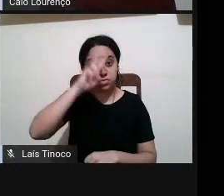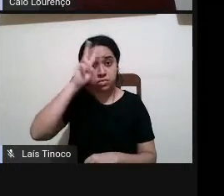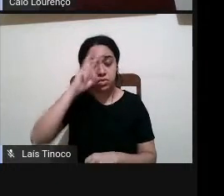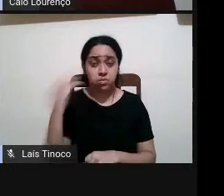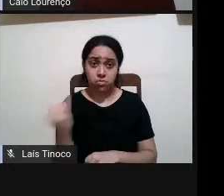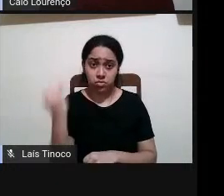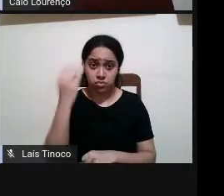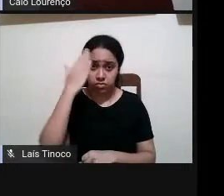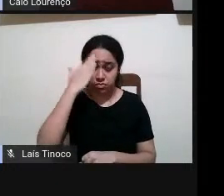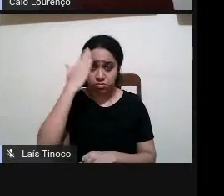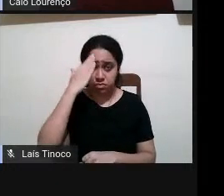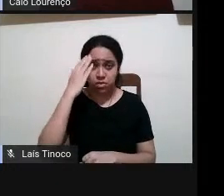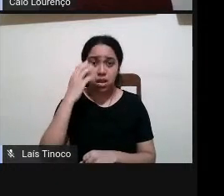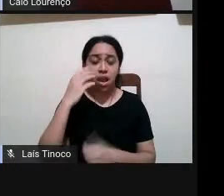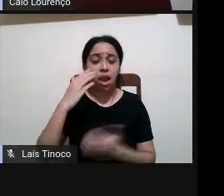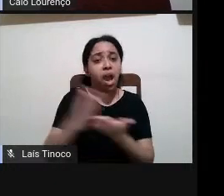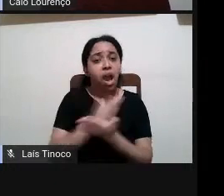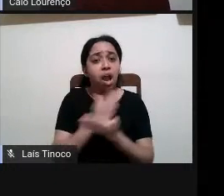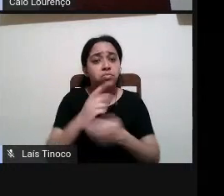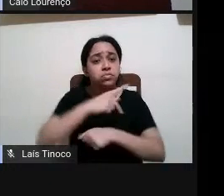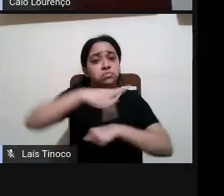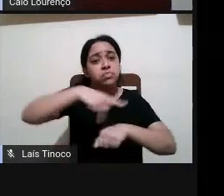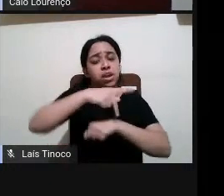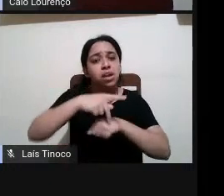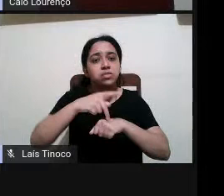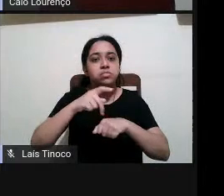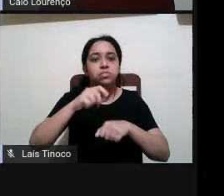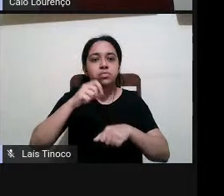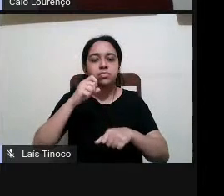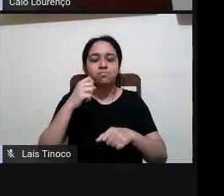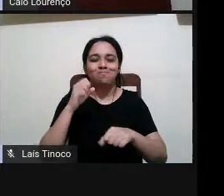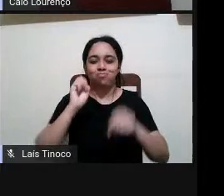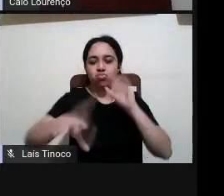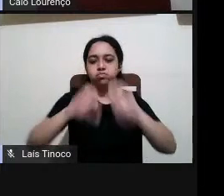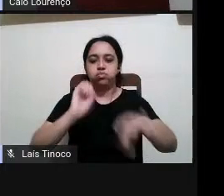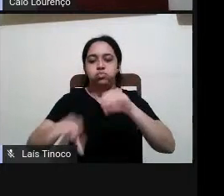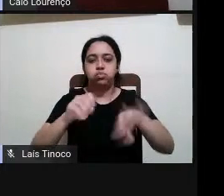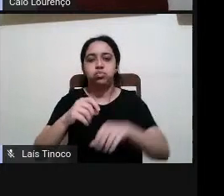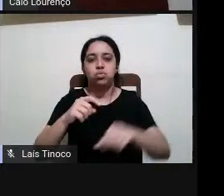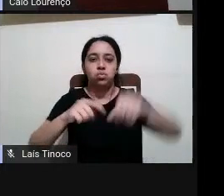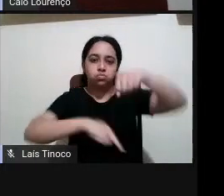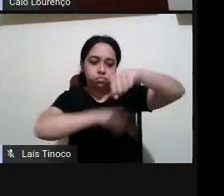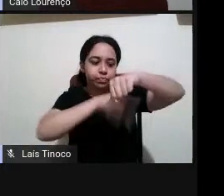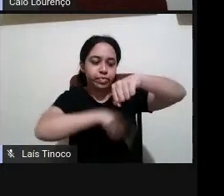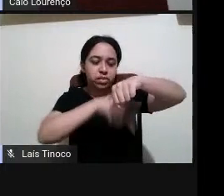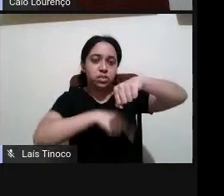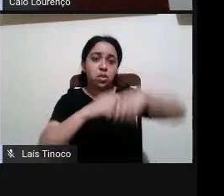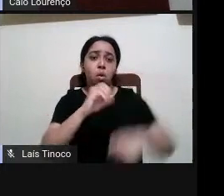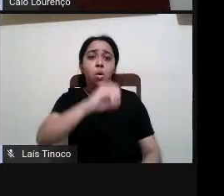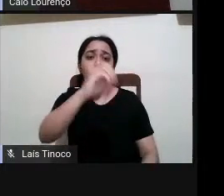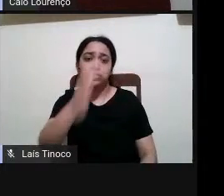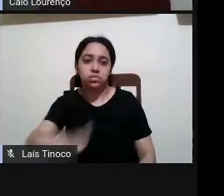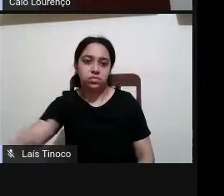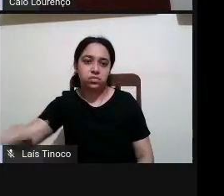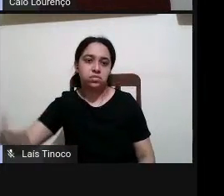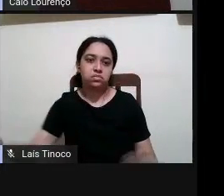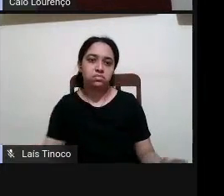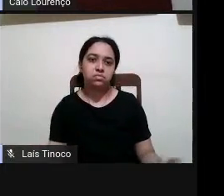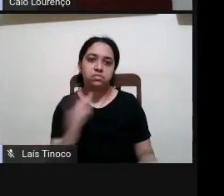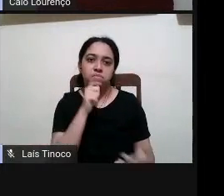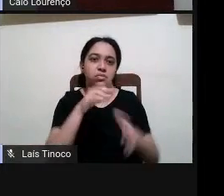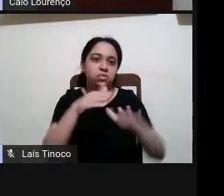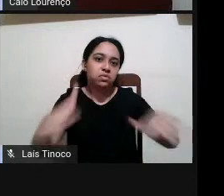países acabam despejando ou descartando pneus no oceano. Então, imagina, aí assim, ali